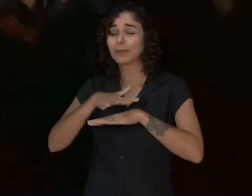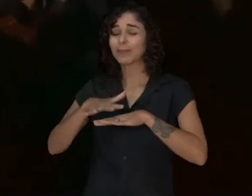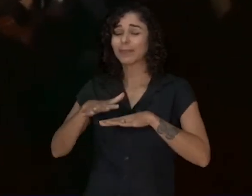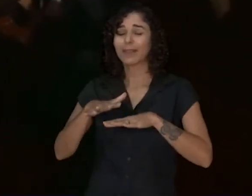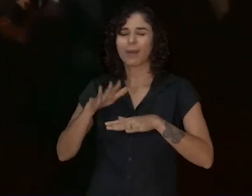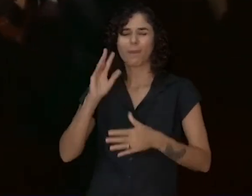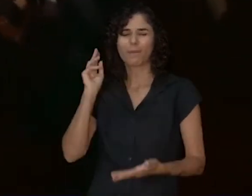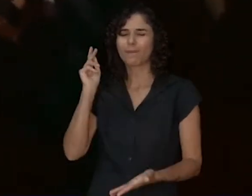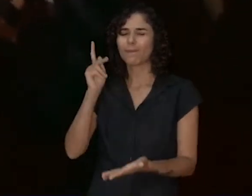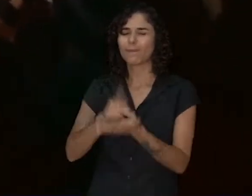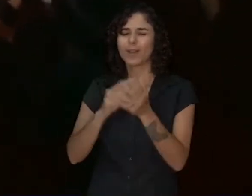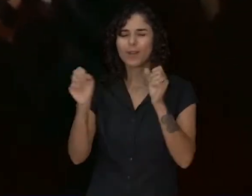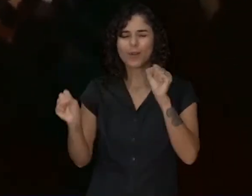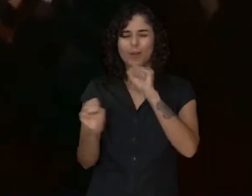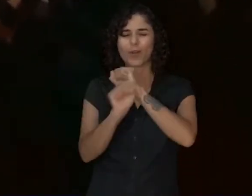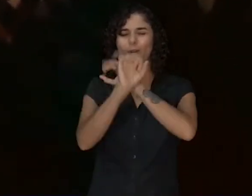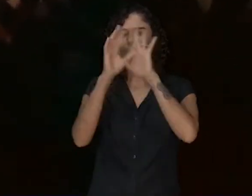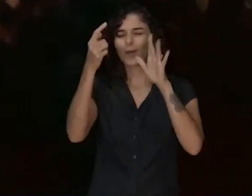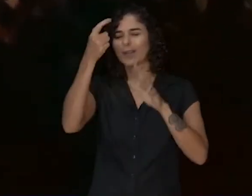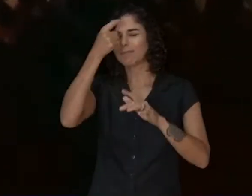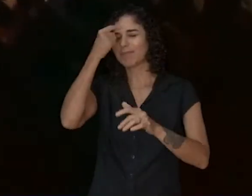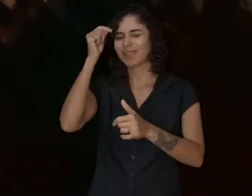A renovação da mente.